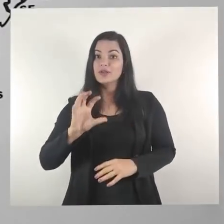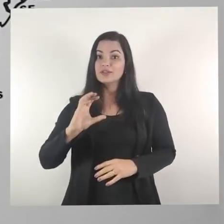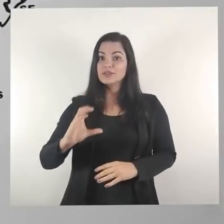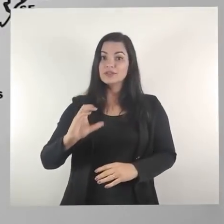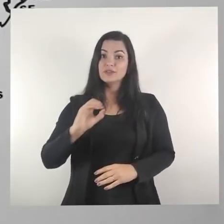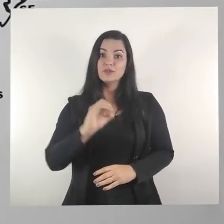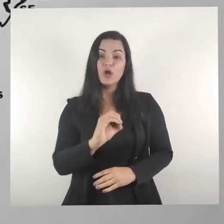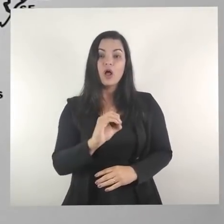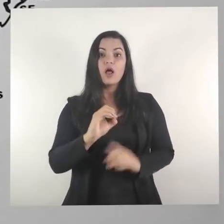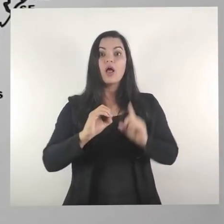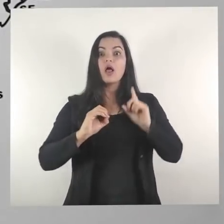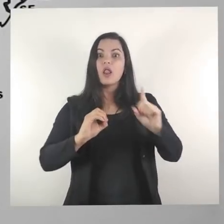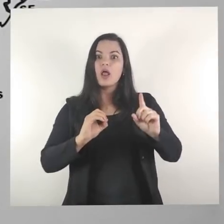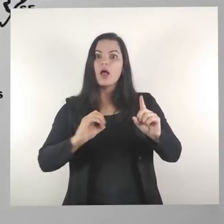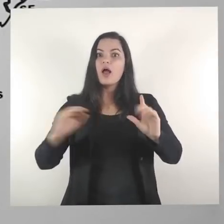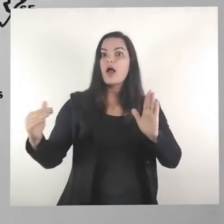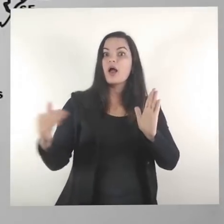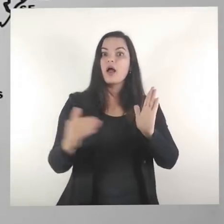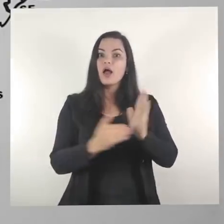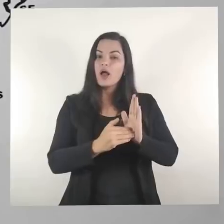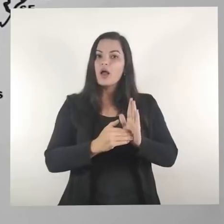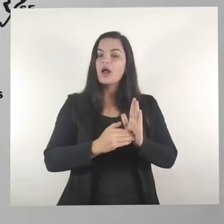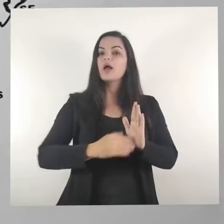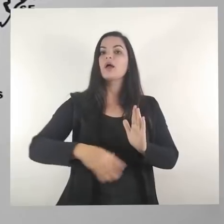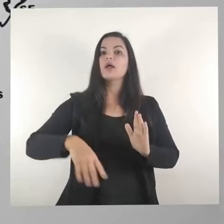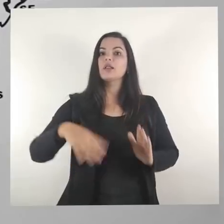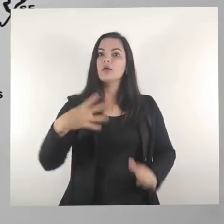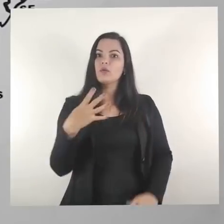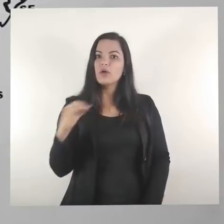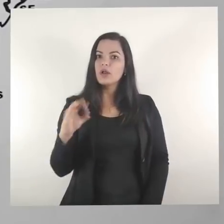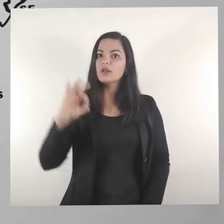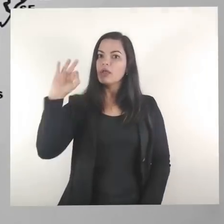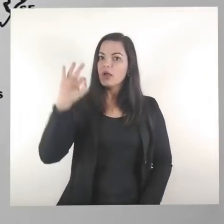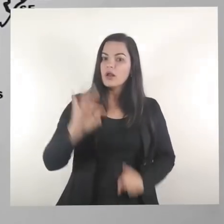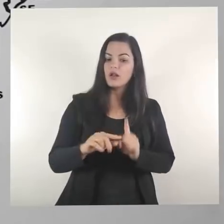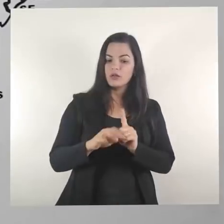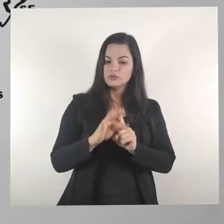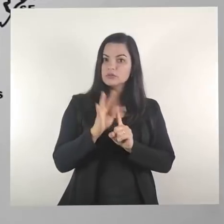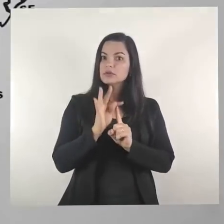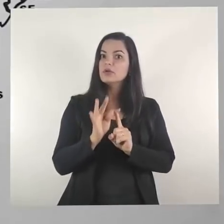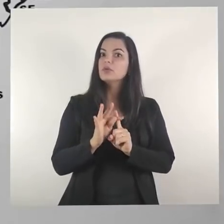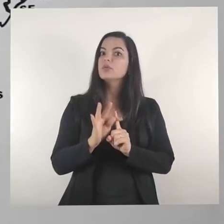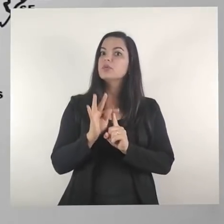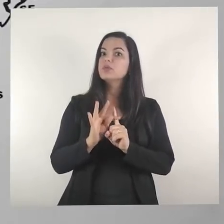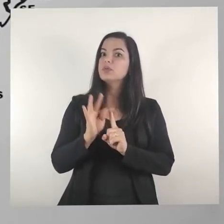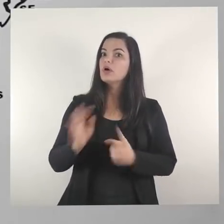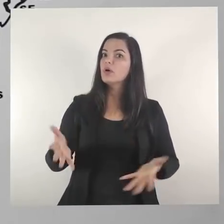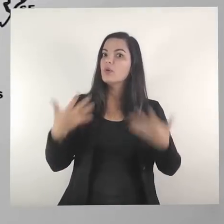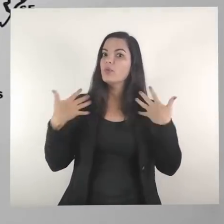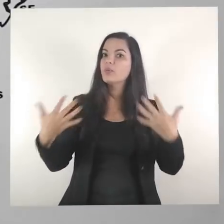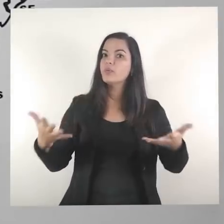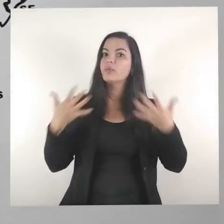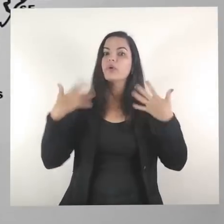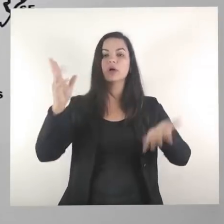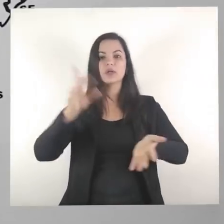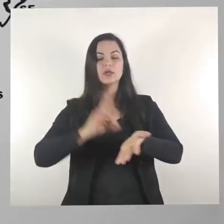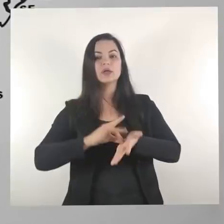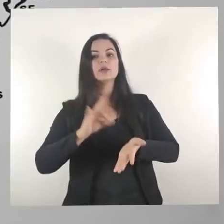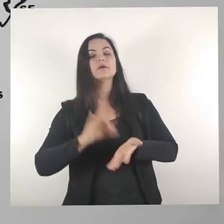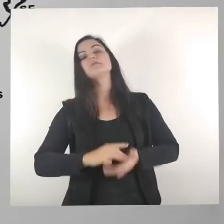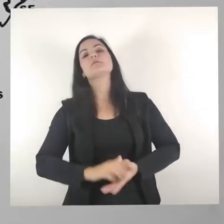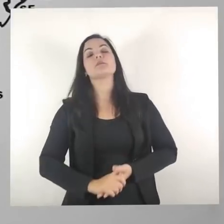podem chegar a 40 graus. É muito calor. Nessa região temos